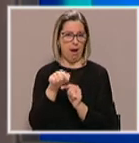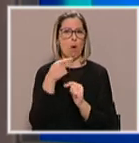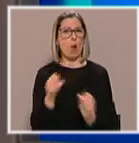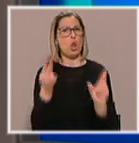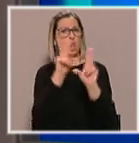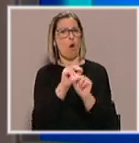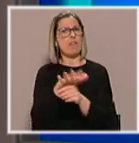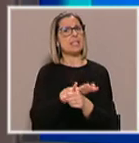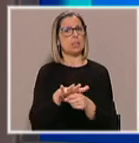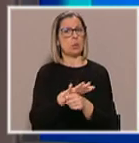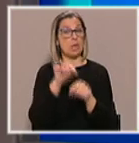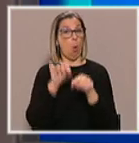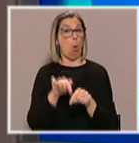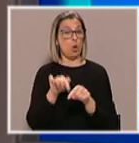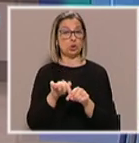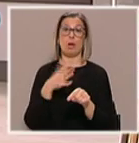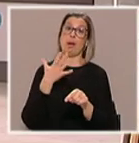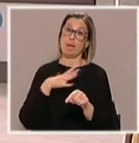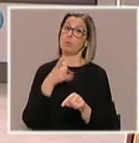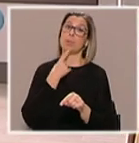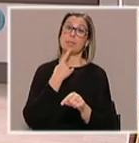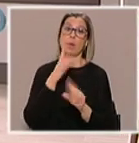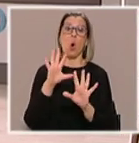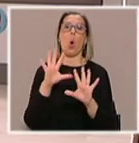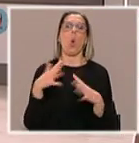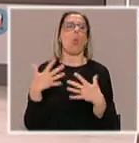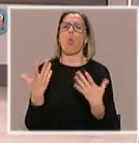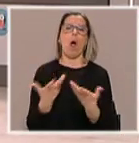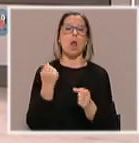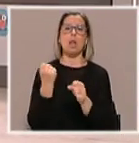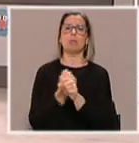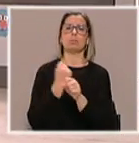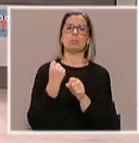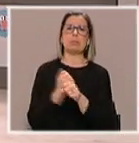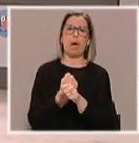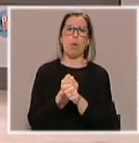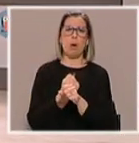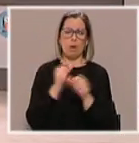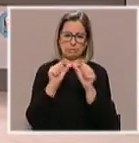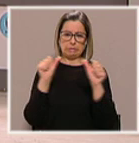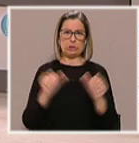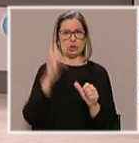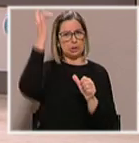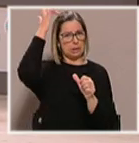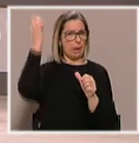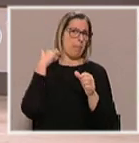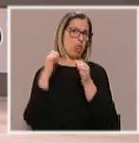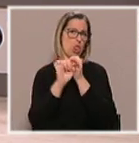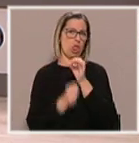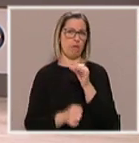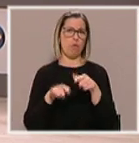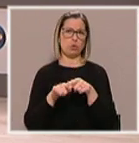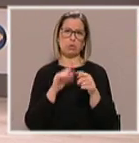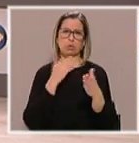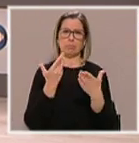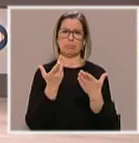problema. Hoje pretende-se perceber qual a ação do sistema nervoso na homeostasia. Este